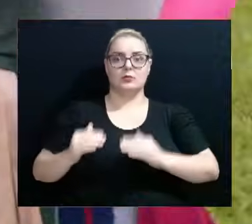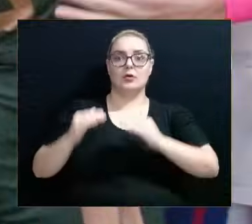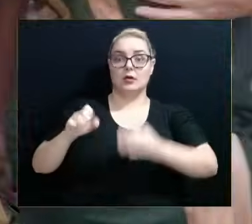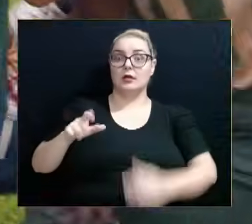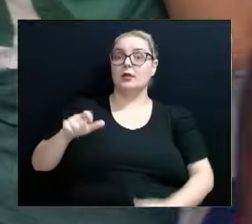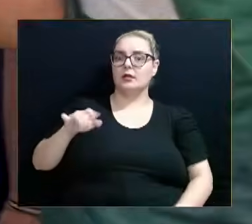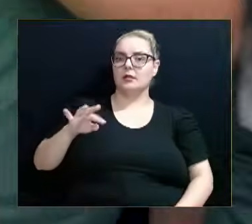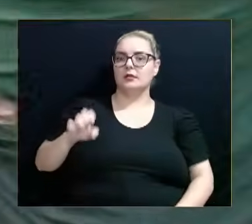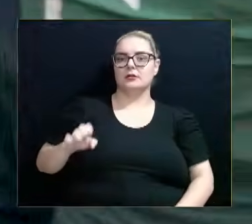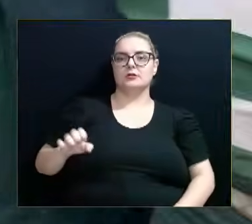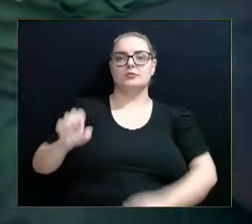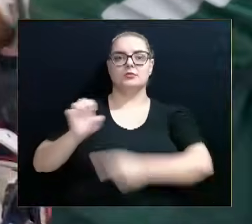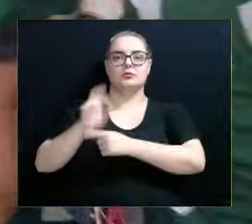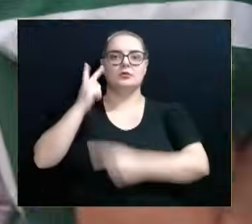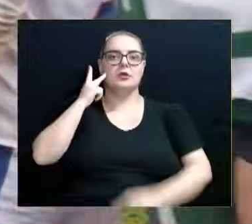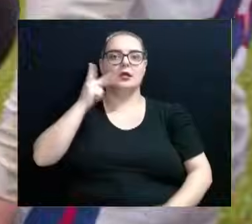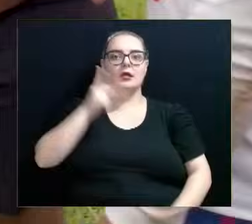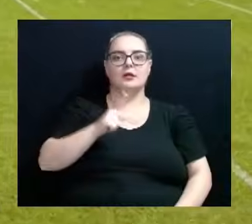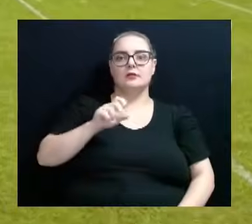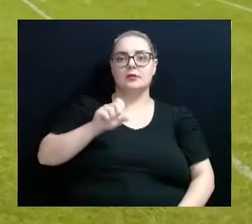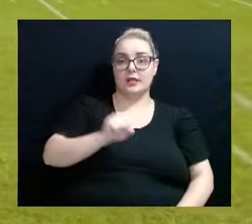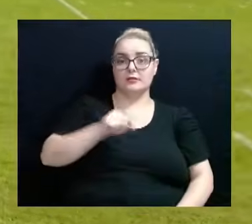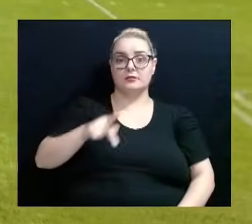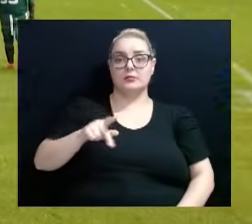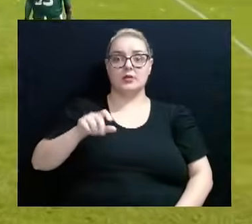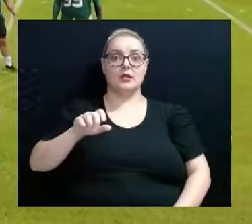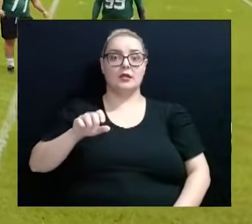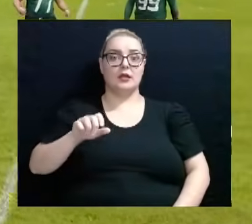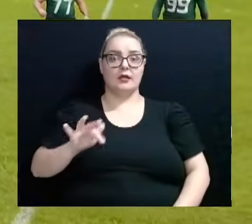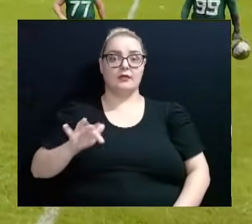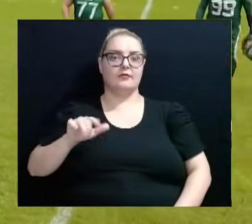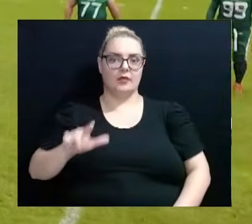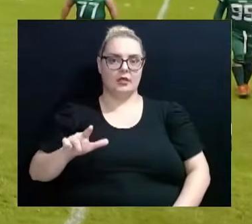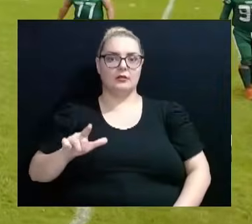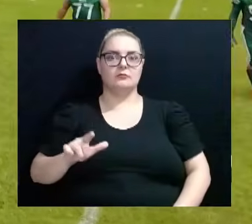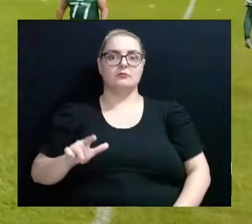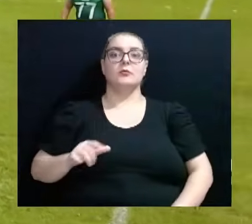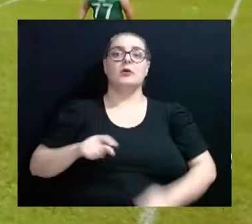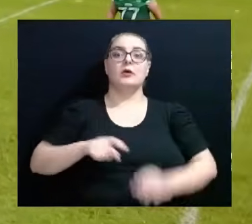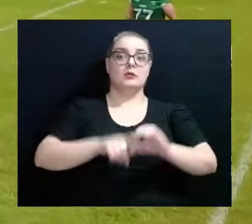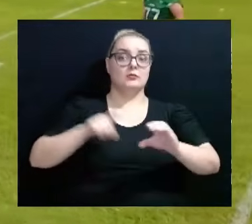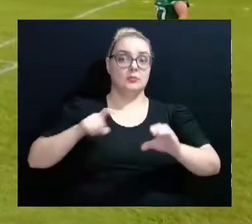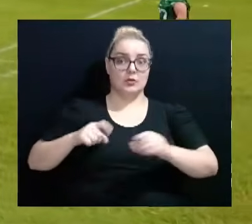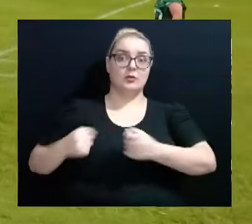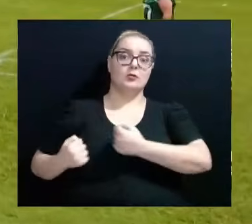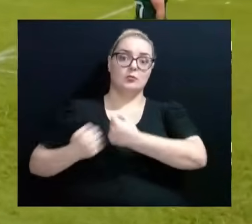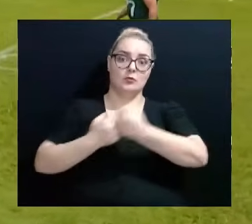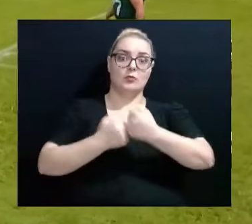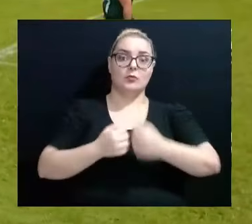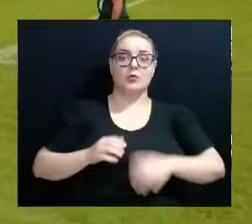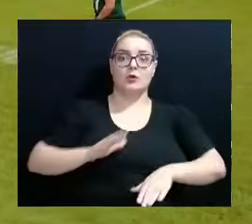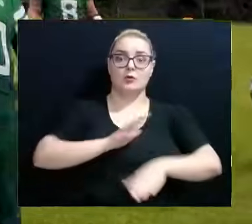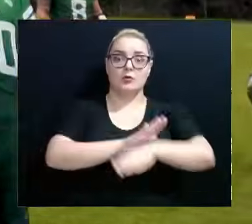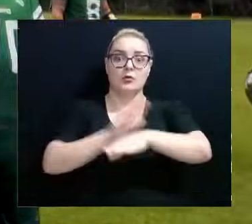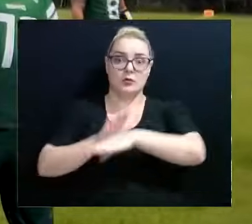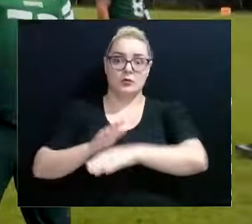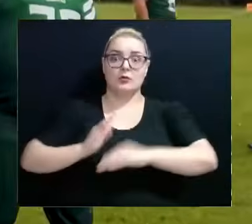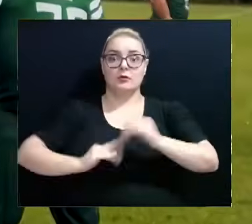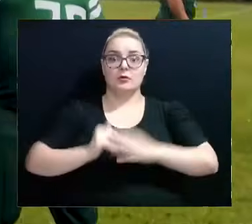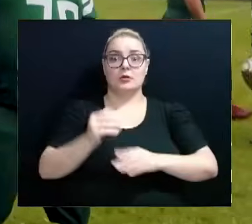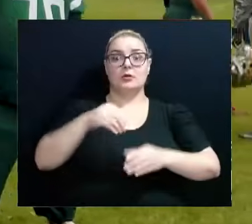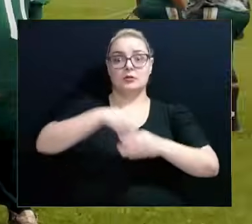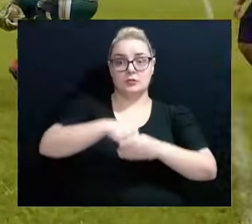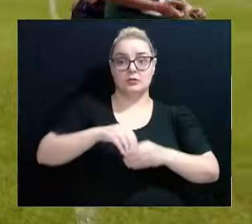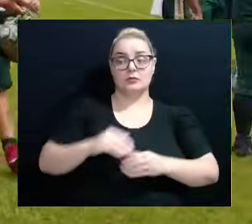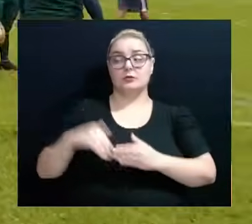O Guarani Indians, mesmo jovem, já é bicampeão da Taça 9 de Julho em 2023 e 2024. O time